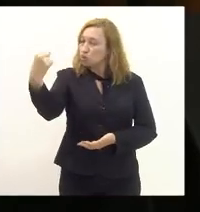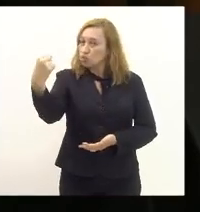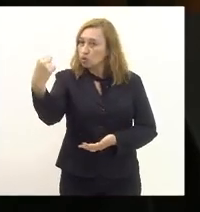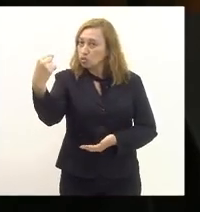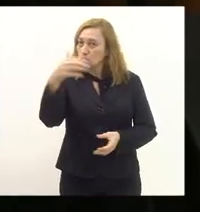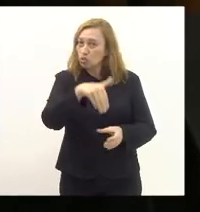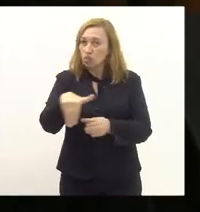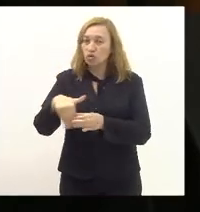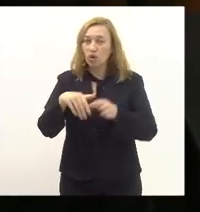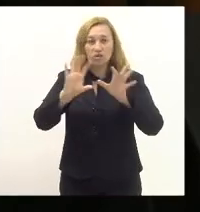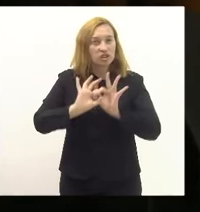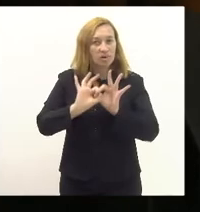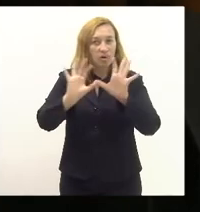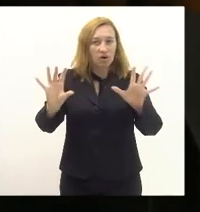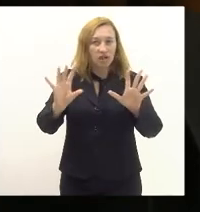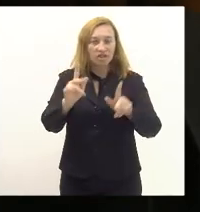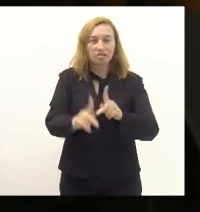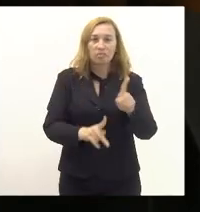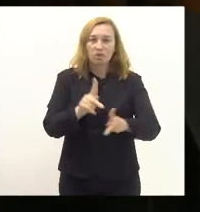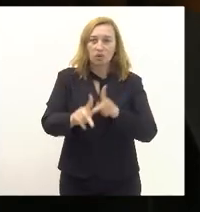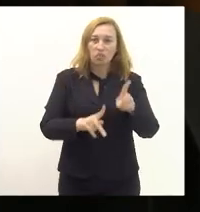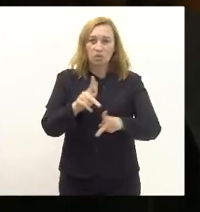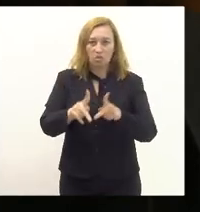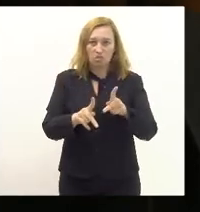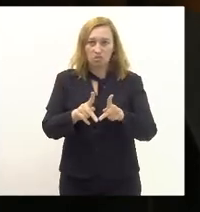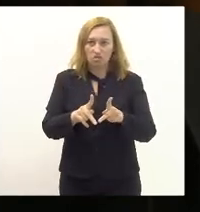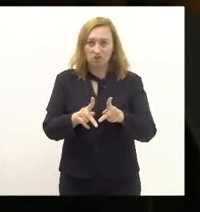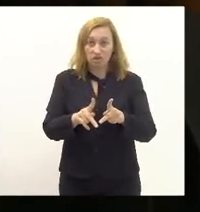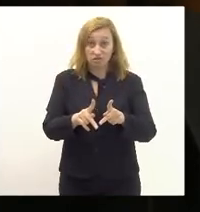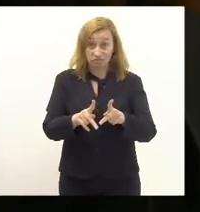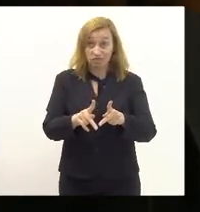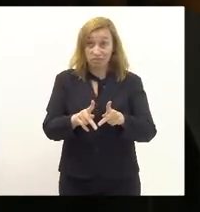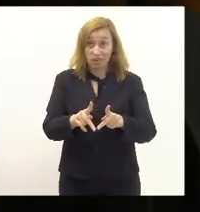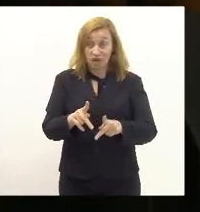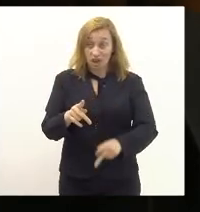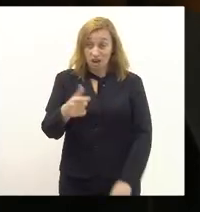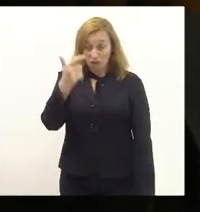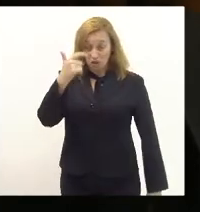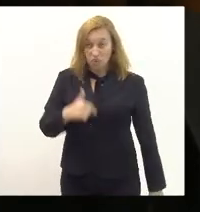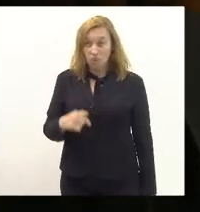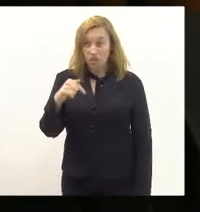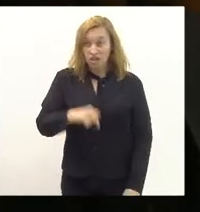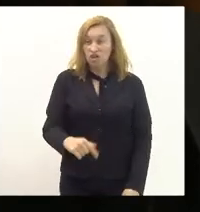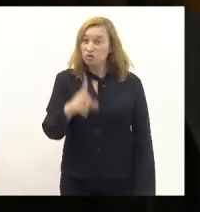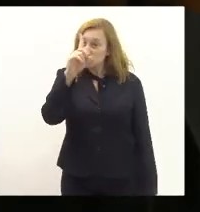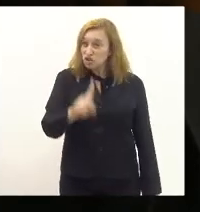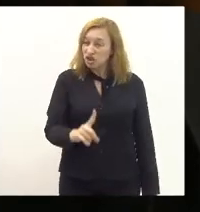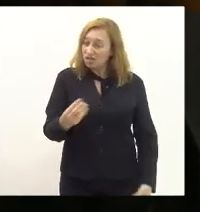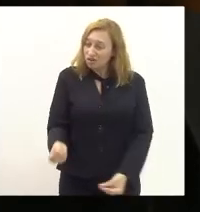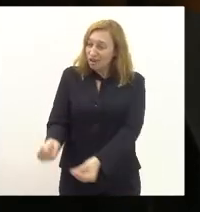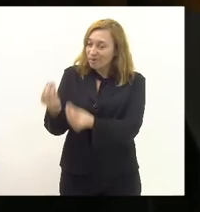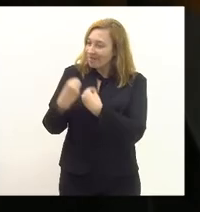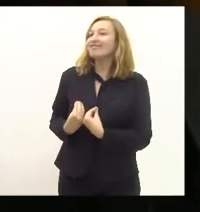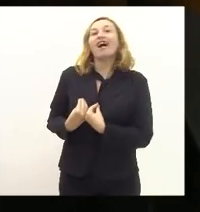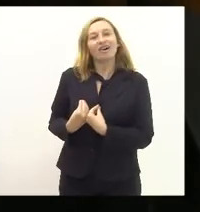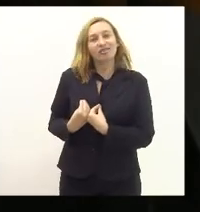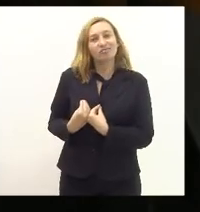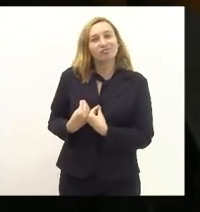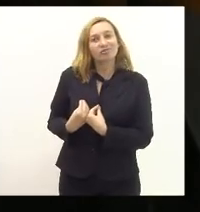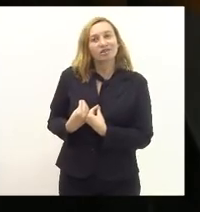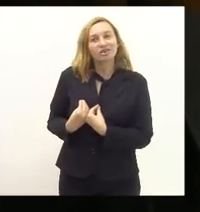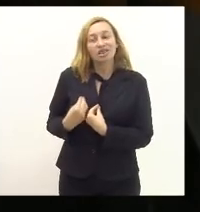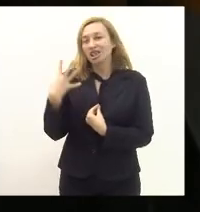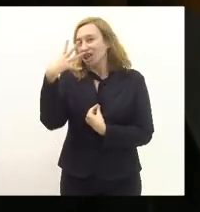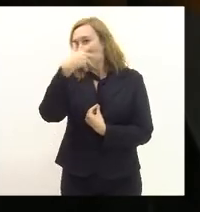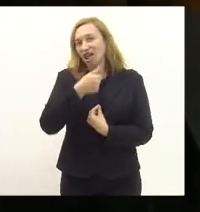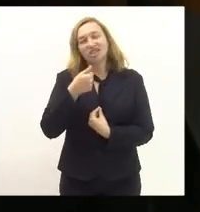voto democrático pela população fluminense. Estou aqui com esse meu direito que foi me dado de uma maneira mais